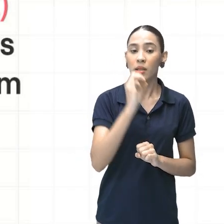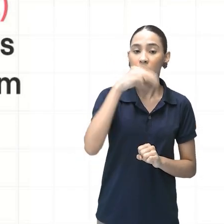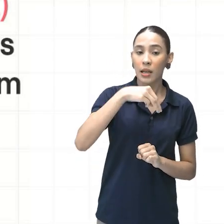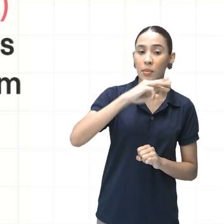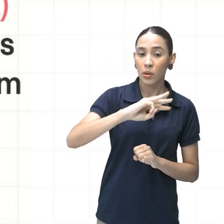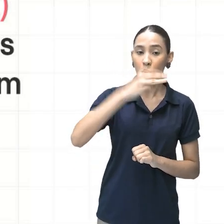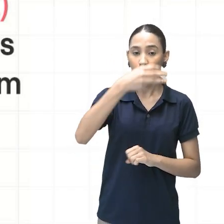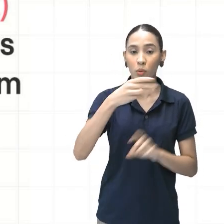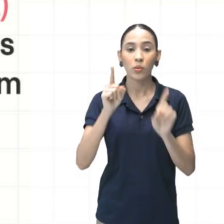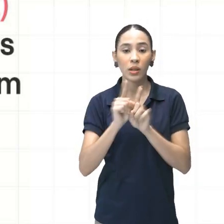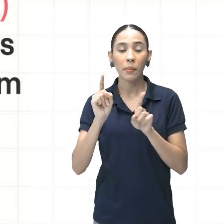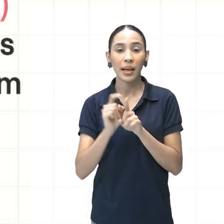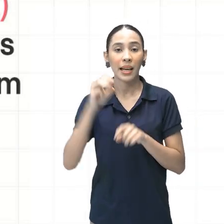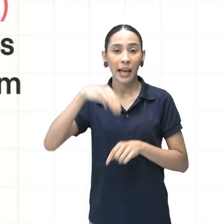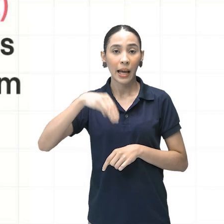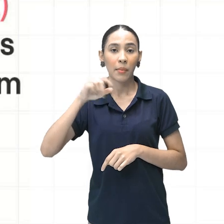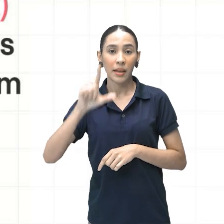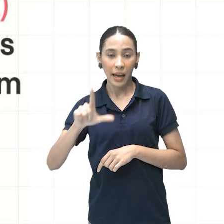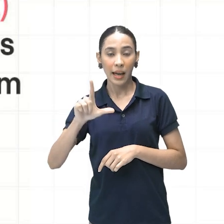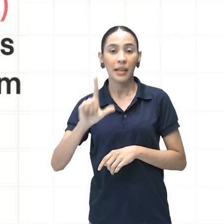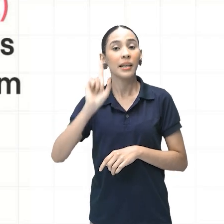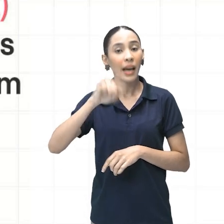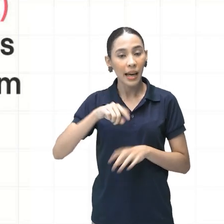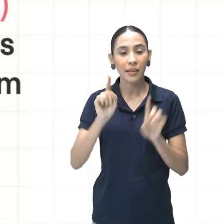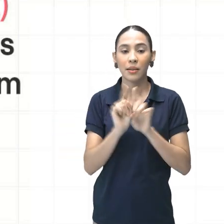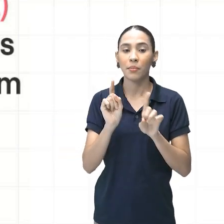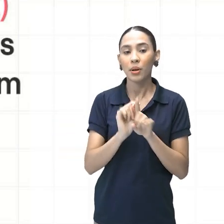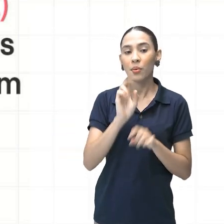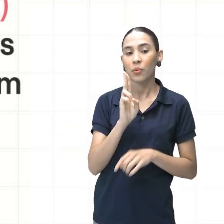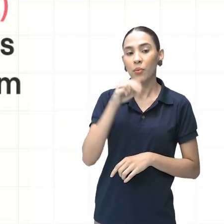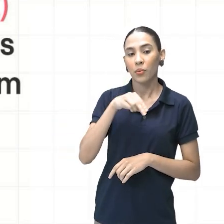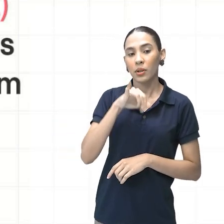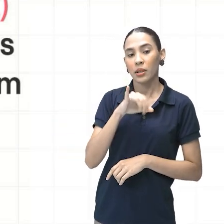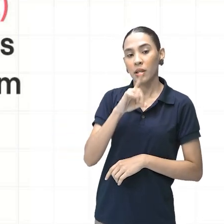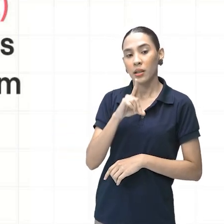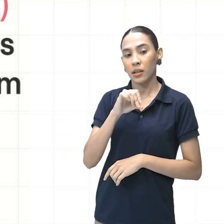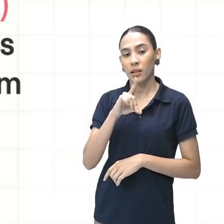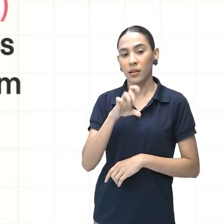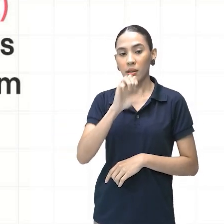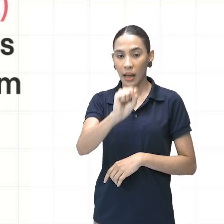mililitro. São unidades de medidas de volumes usadas de forma